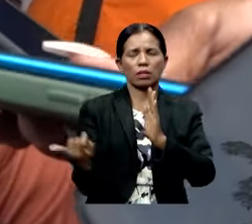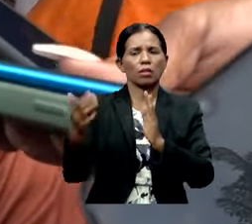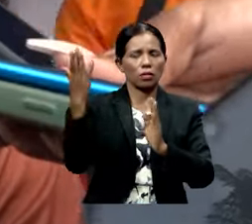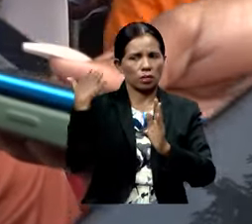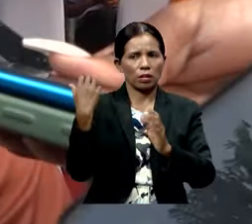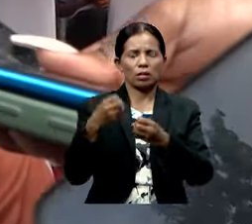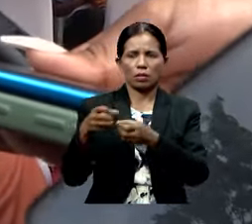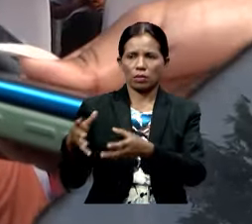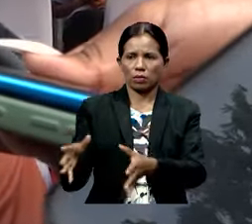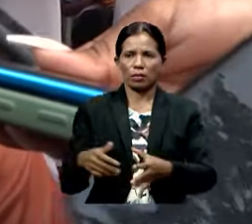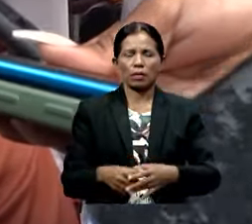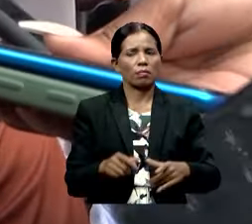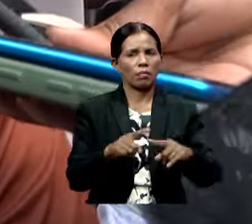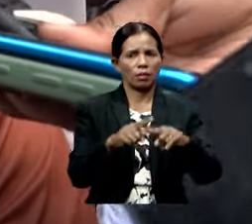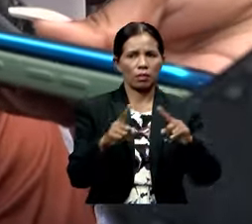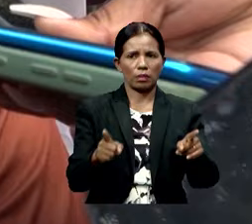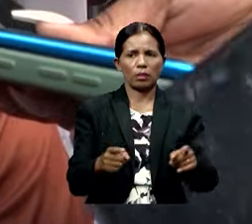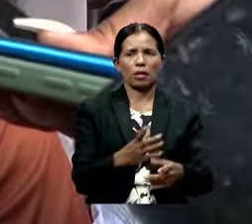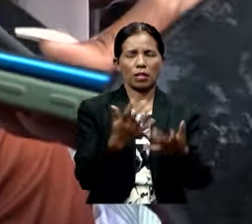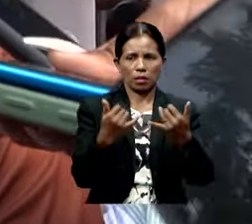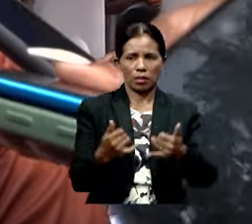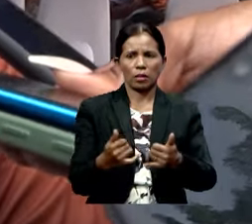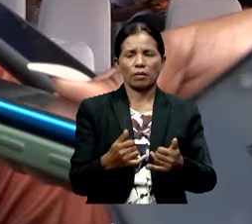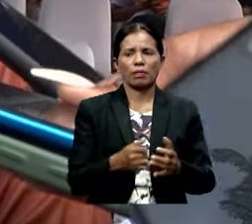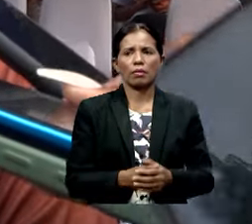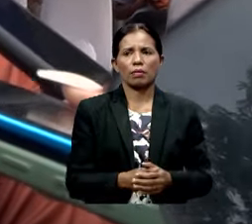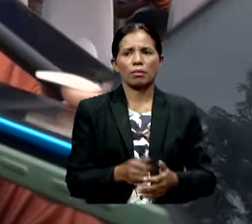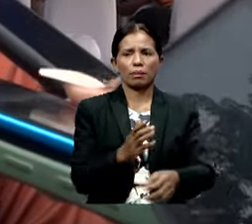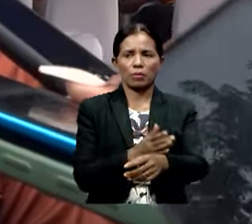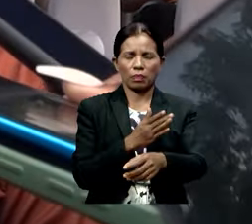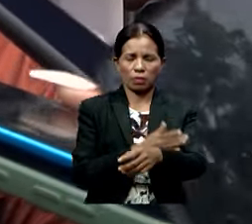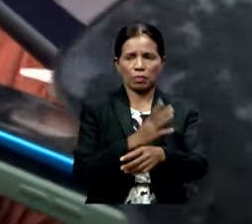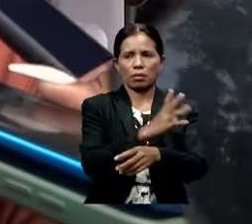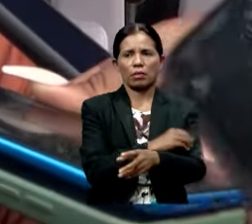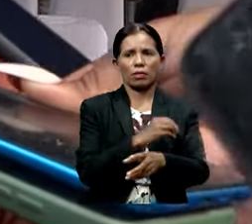sira husi kelde, mas be evento de ne hodi promove no mos